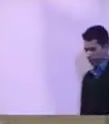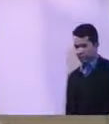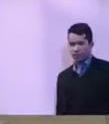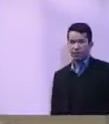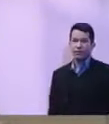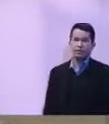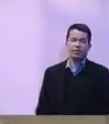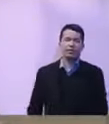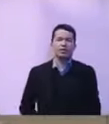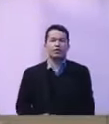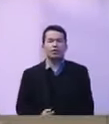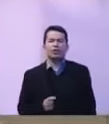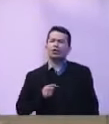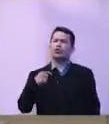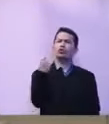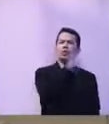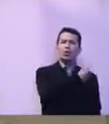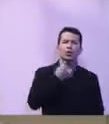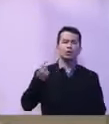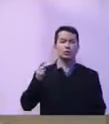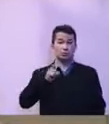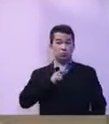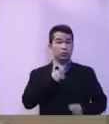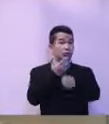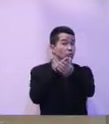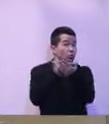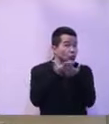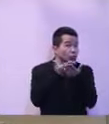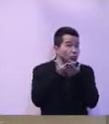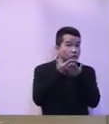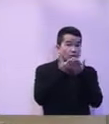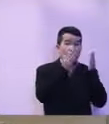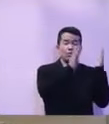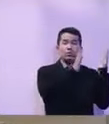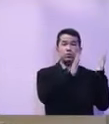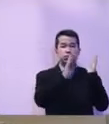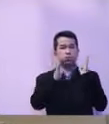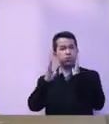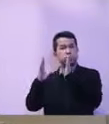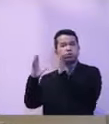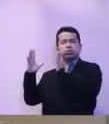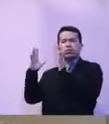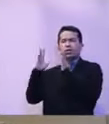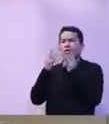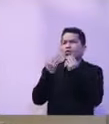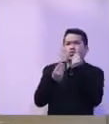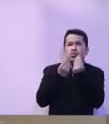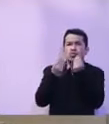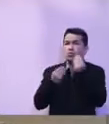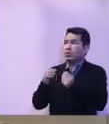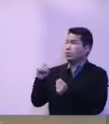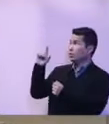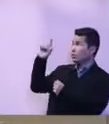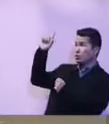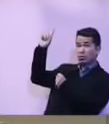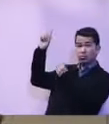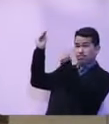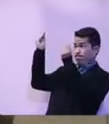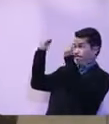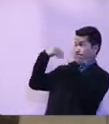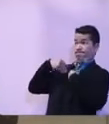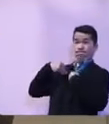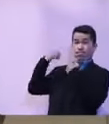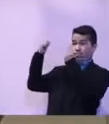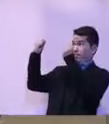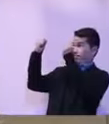Nós estamos numa série de mensagens sobre a chave dos tesouros de Deus. E o tema dessa